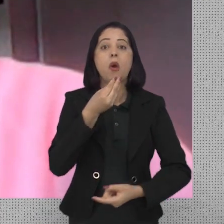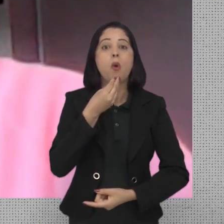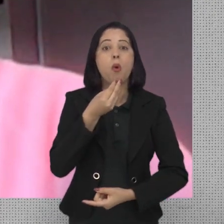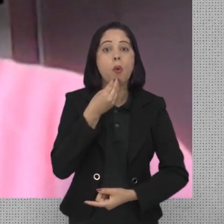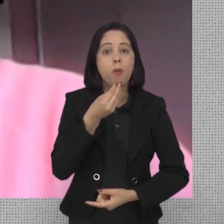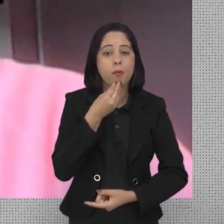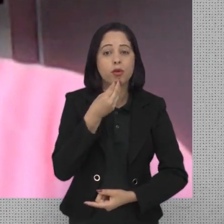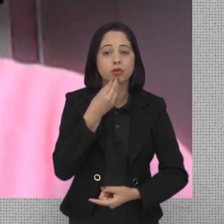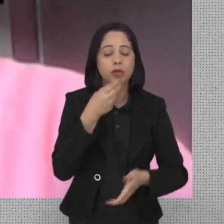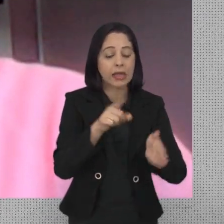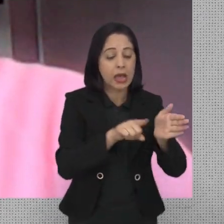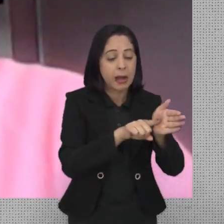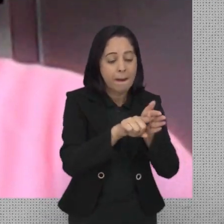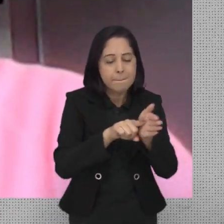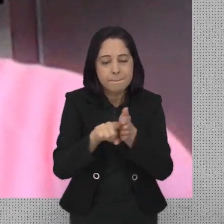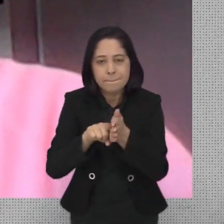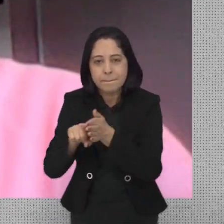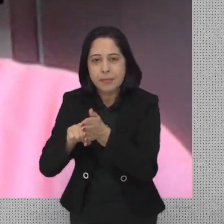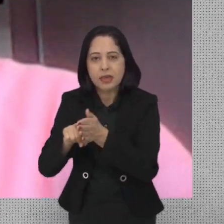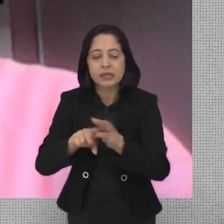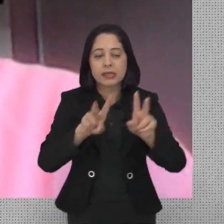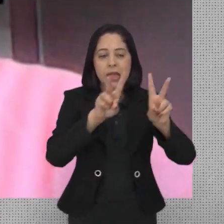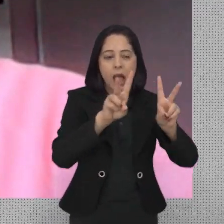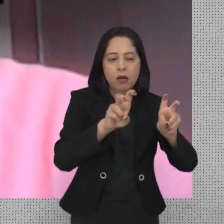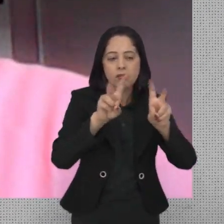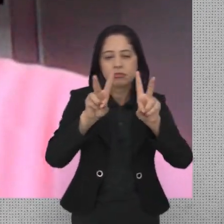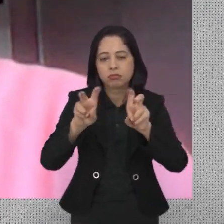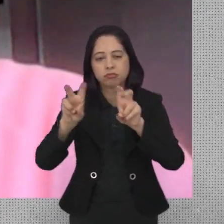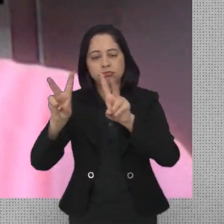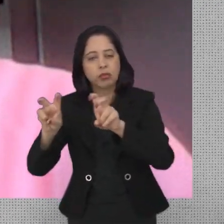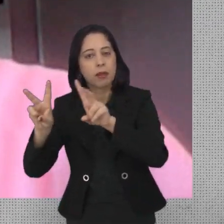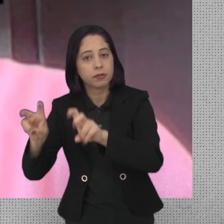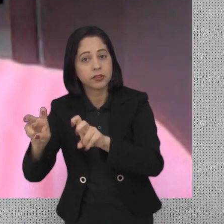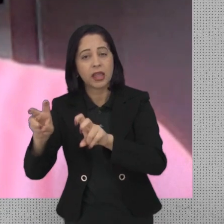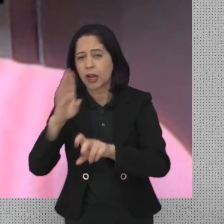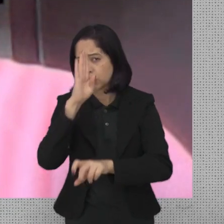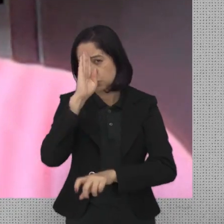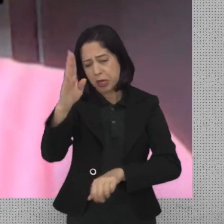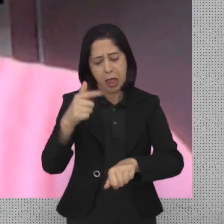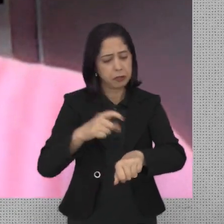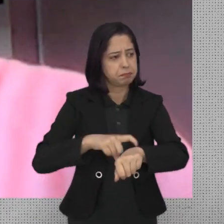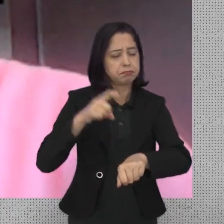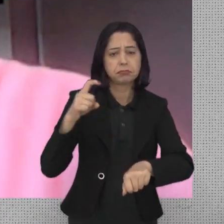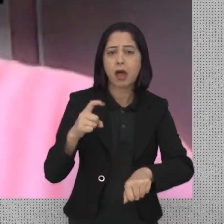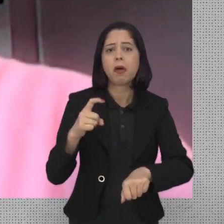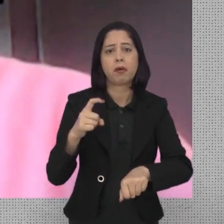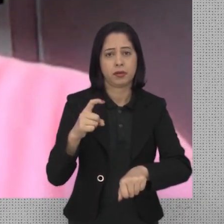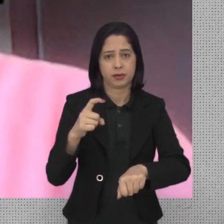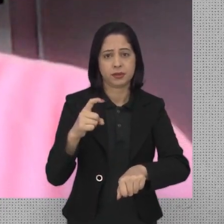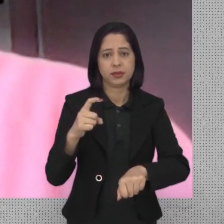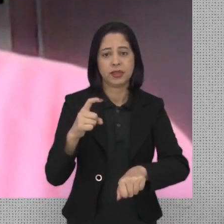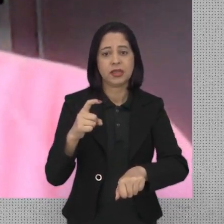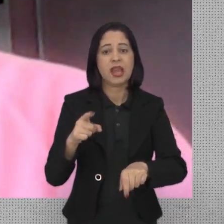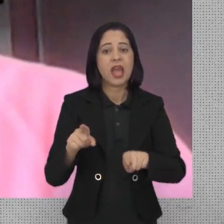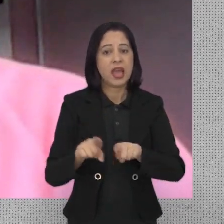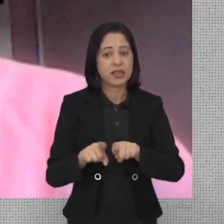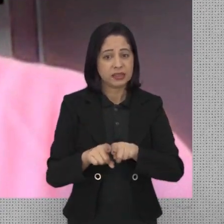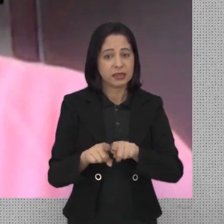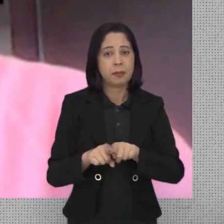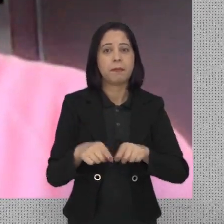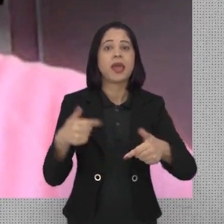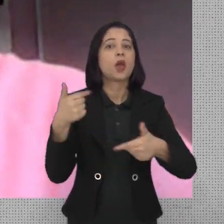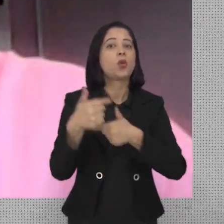pessoas pesquisarem os assuntos de uma forma mais direta, mais rápida, e você deixa o teu